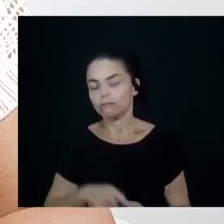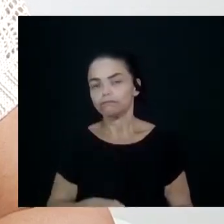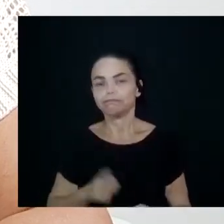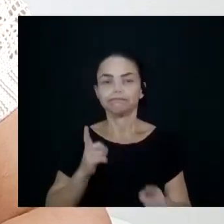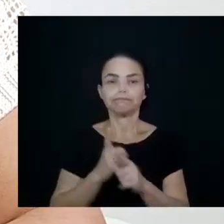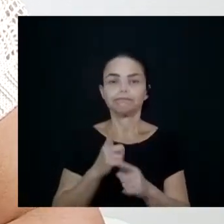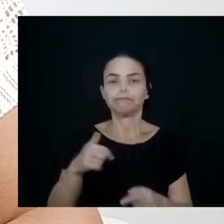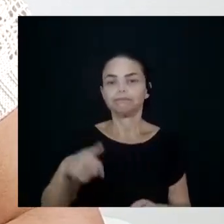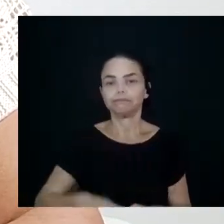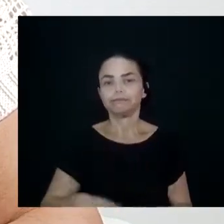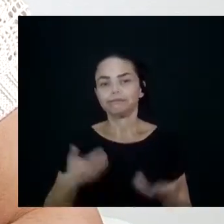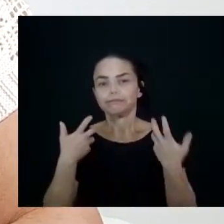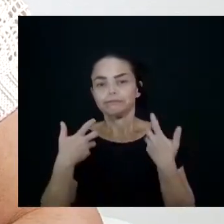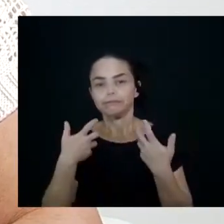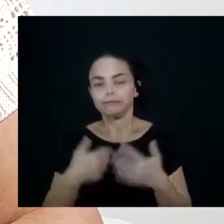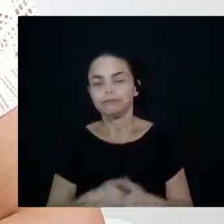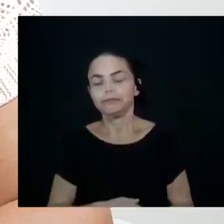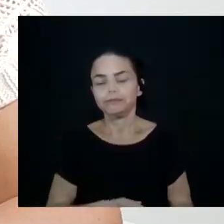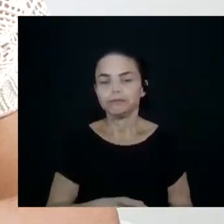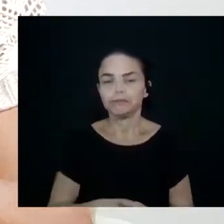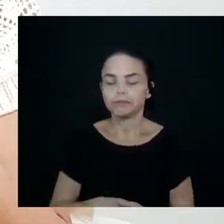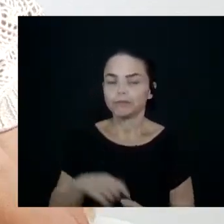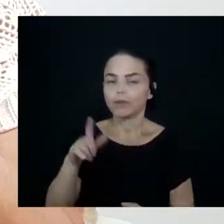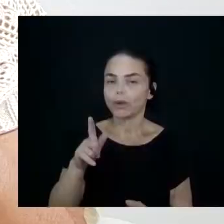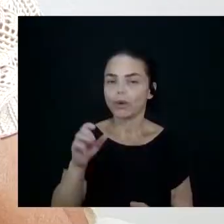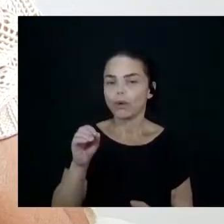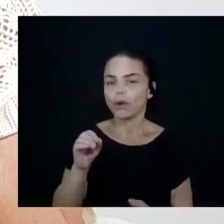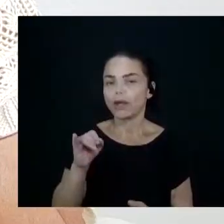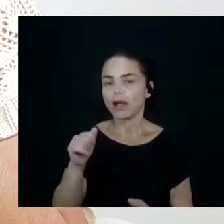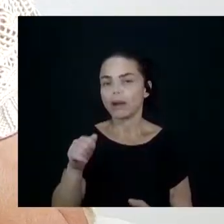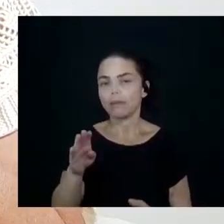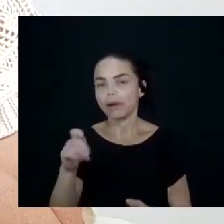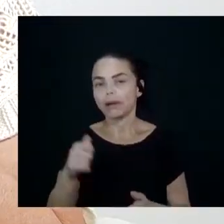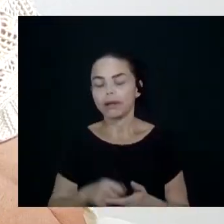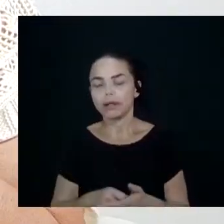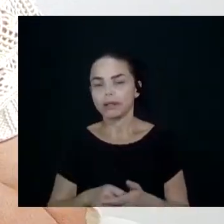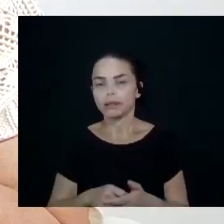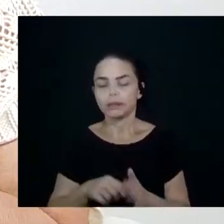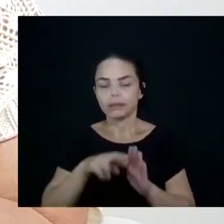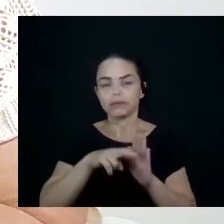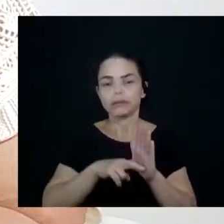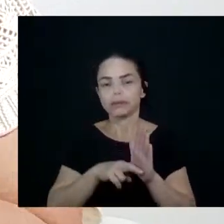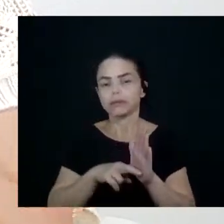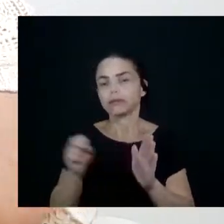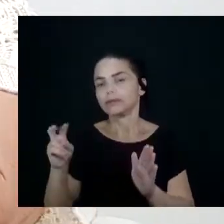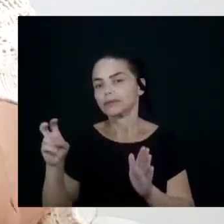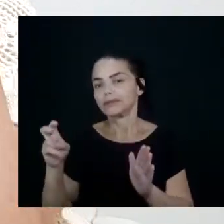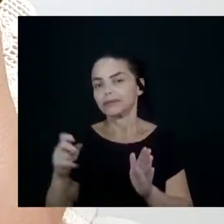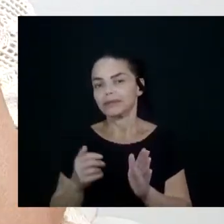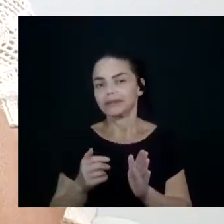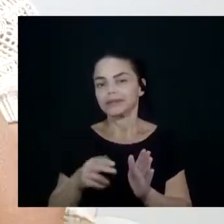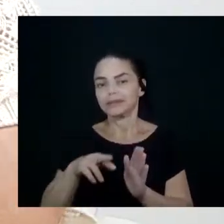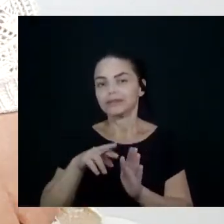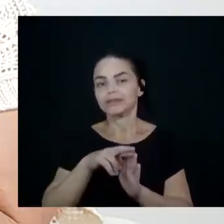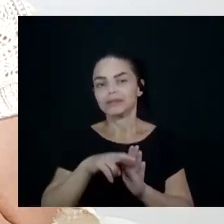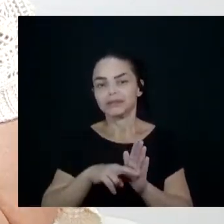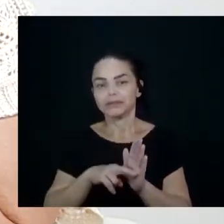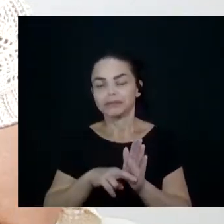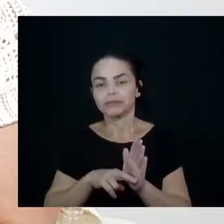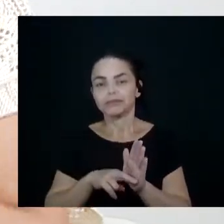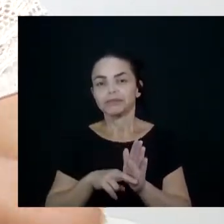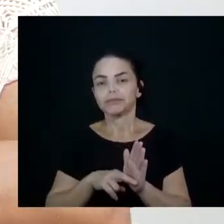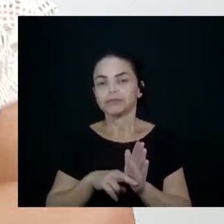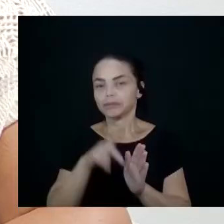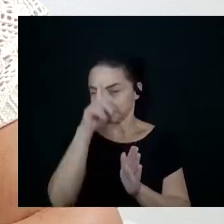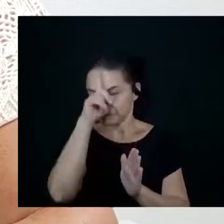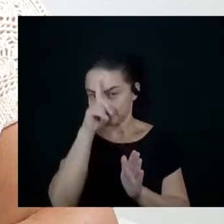lugares e não achava a que eu queria. Fui mexer nos caderninhos de receita da avó, aqueles